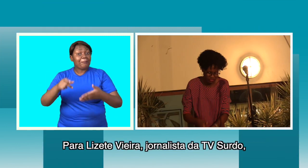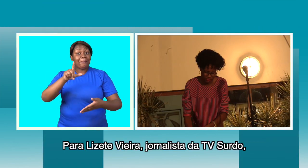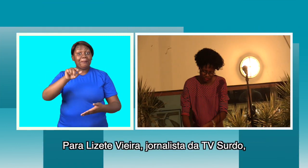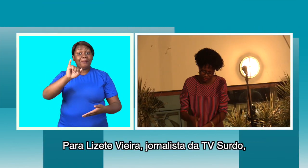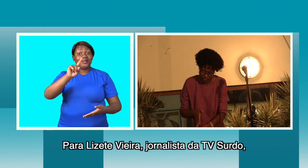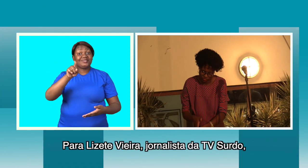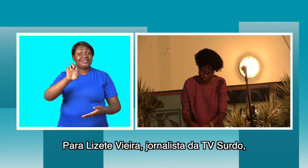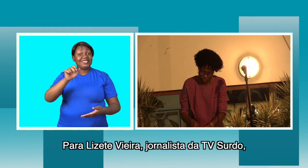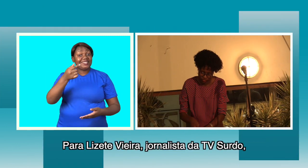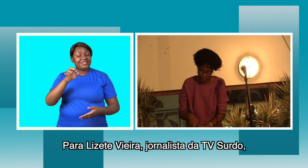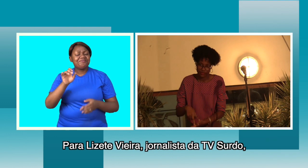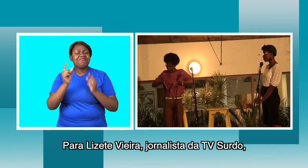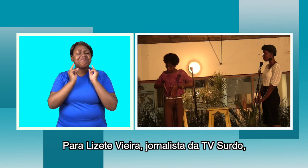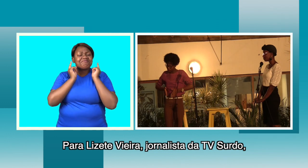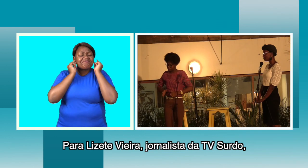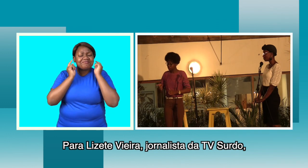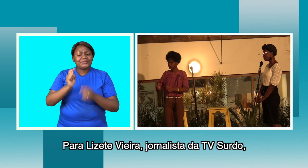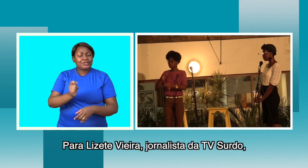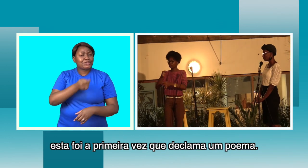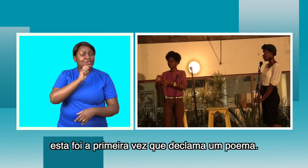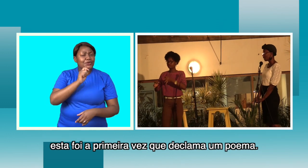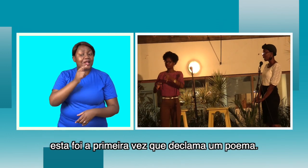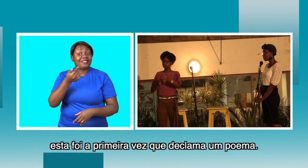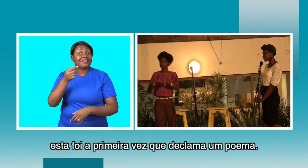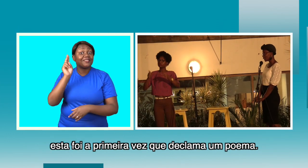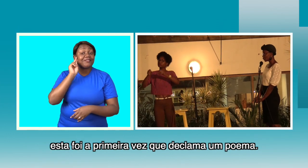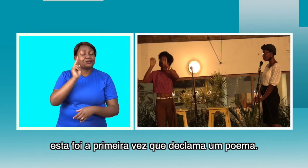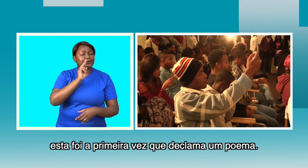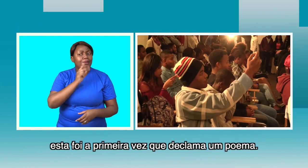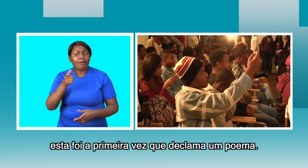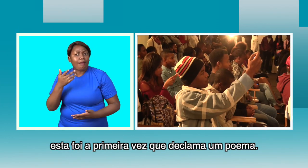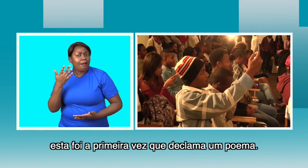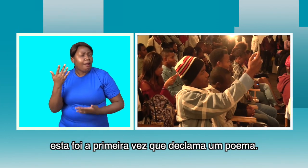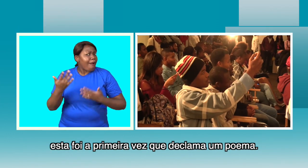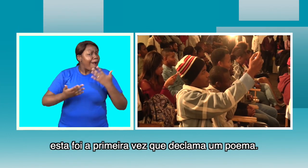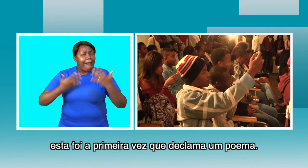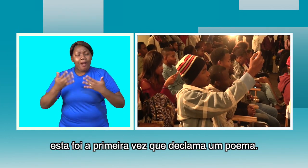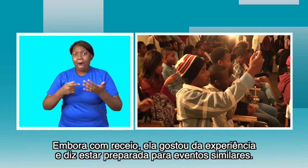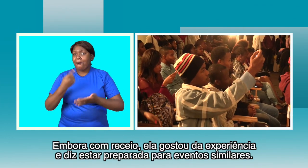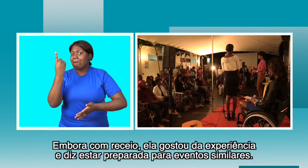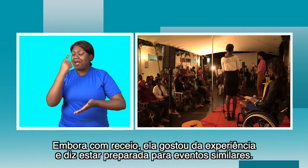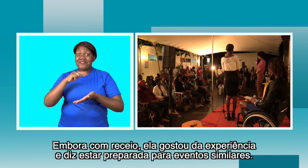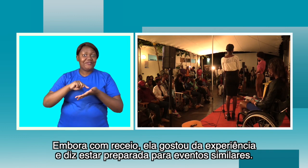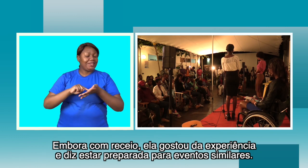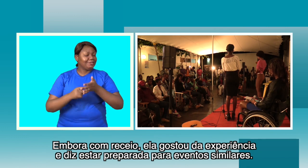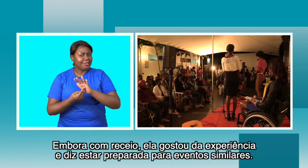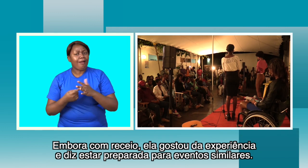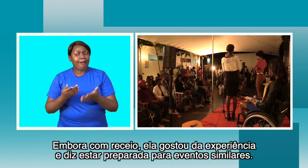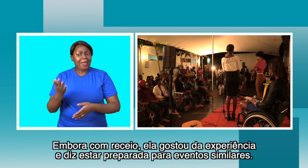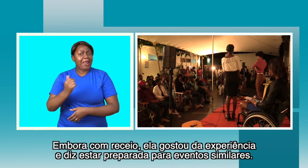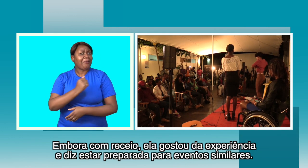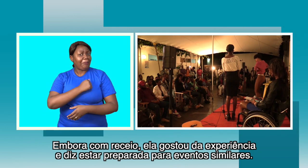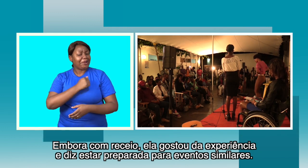Lisete Vieira, jornalista da TV Surdo, esta foi a primeira vez que declama um poema. Embora com receio,